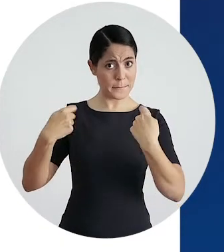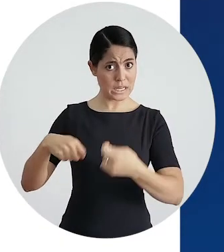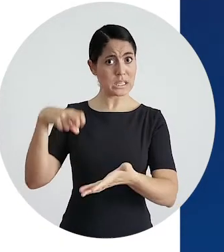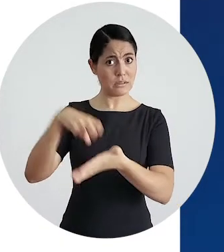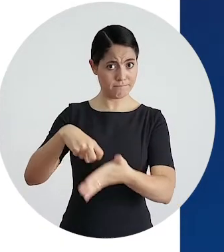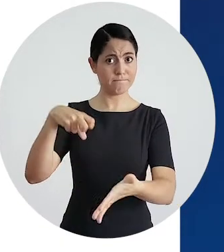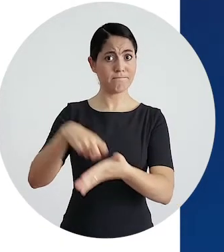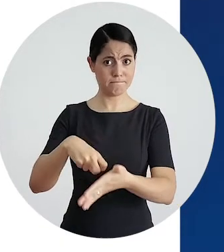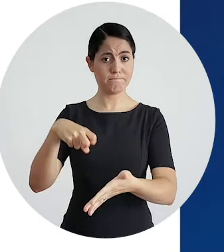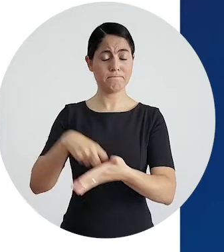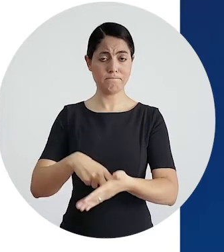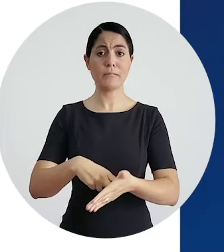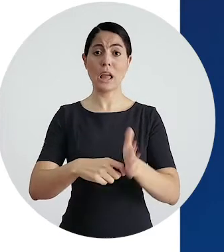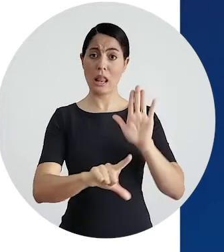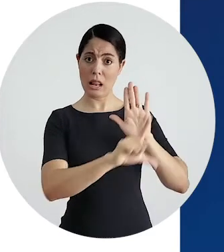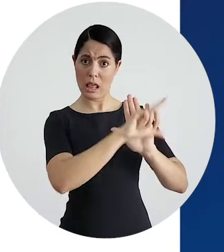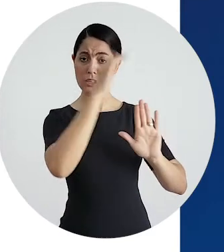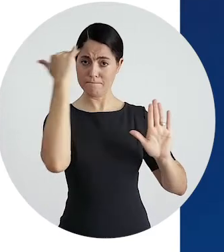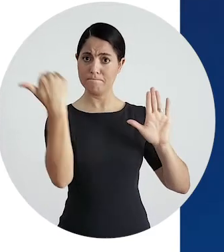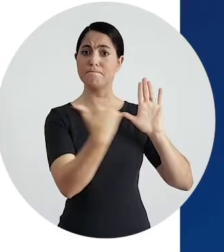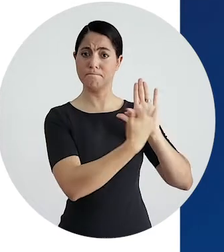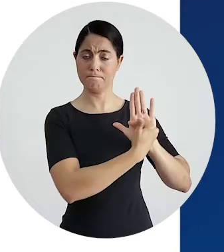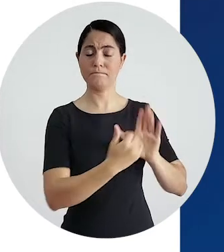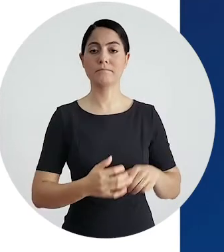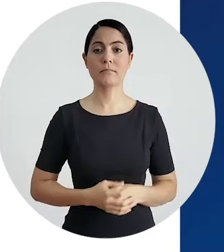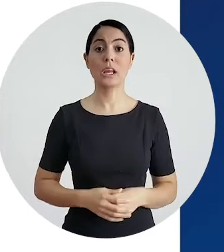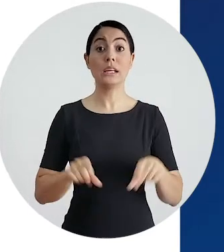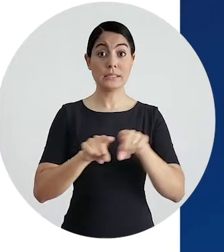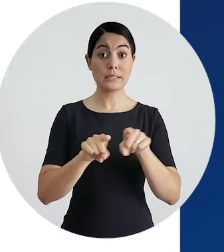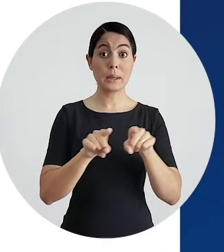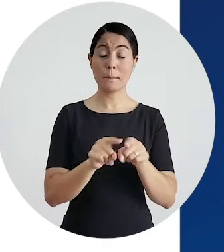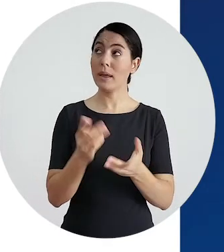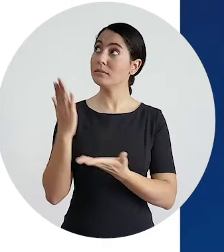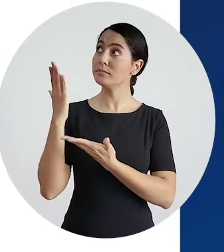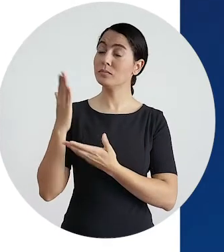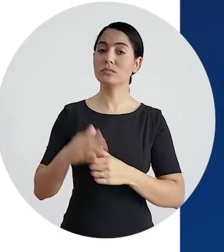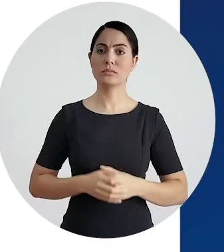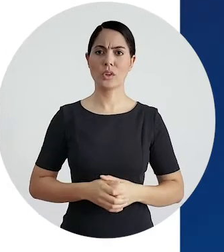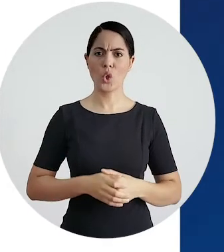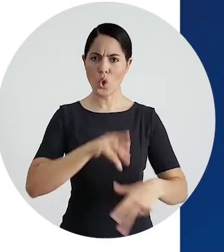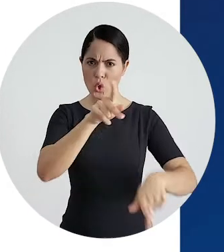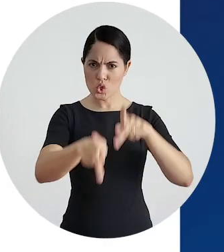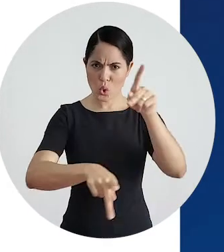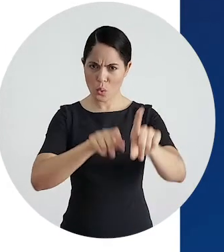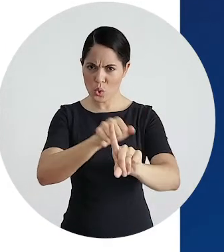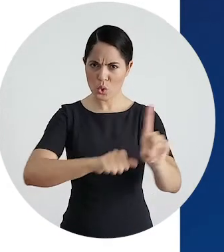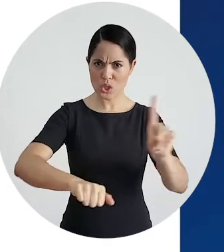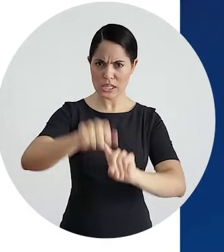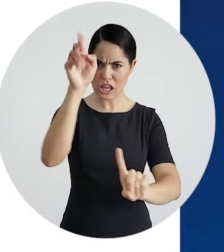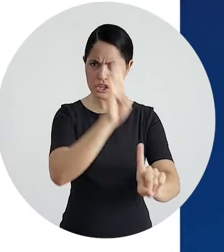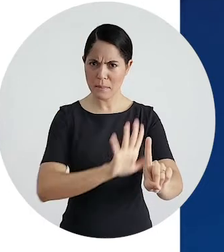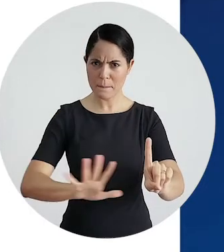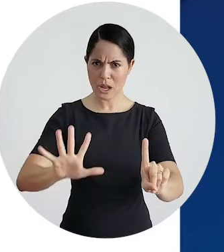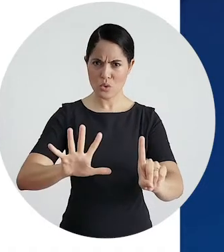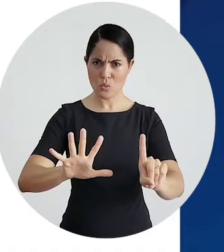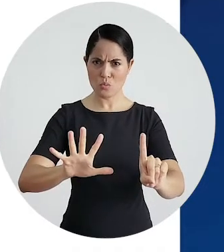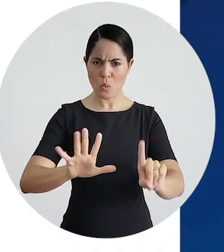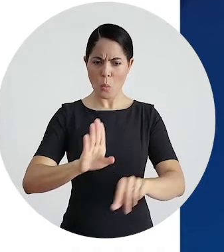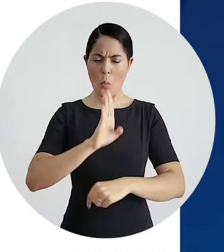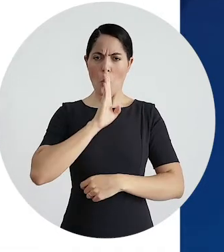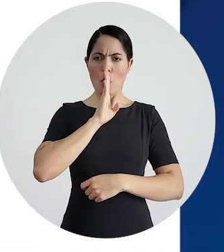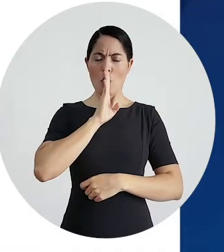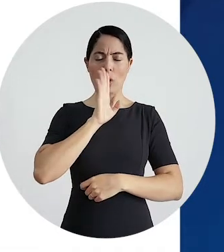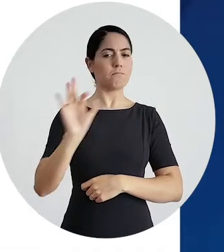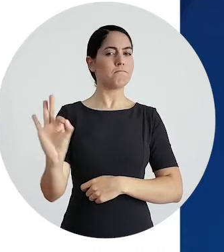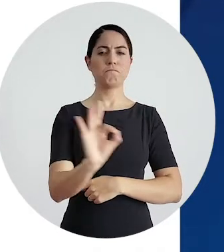responder pelos seus atos na forma da lei. Ainda segundo o documento, a sociedade brasileira não compactuará com o